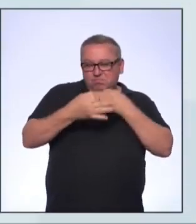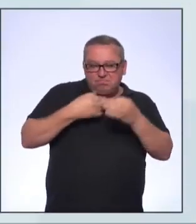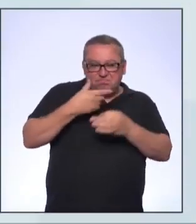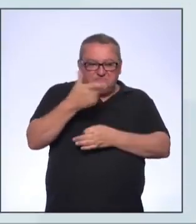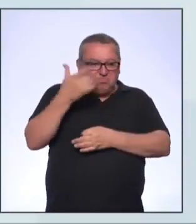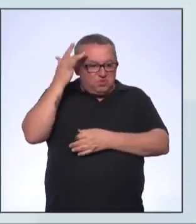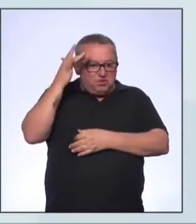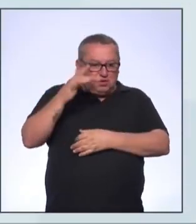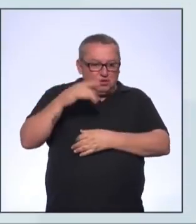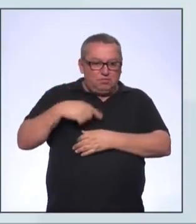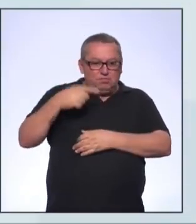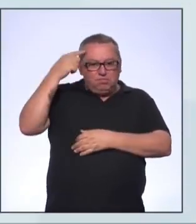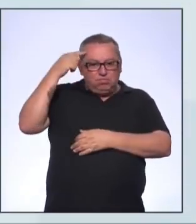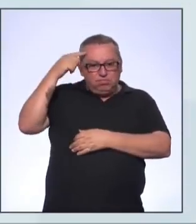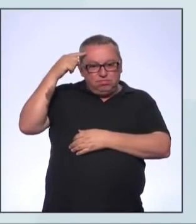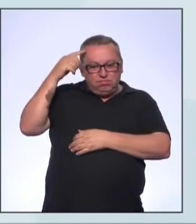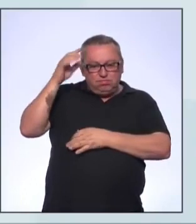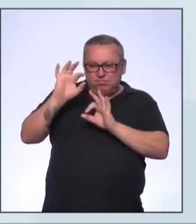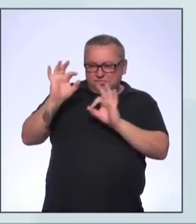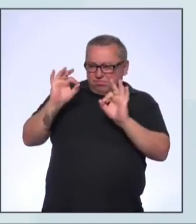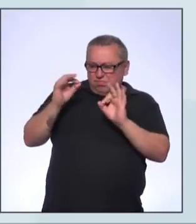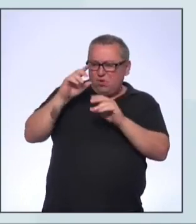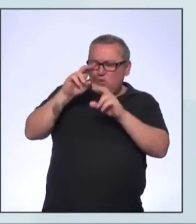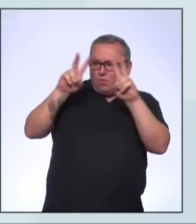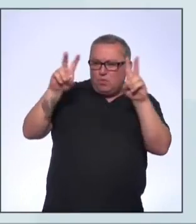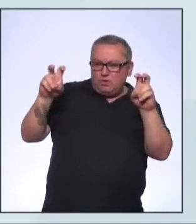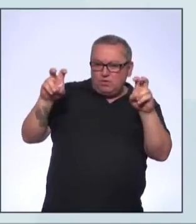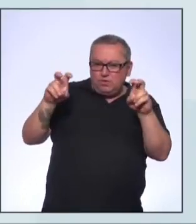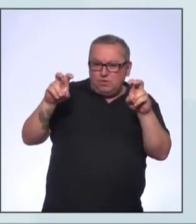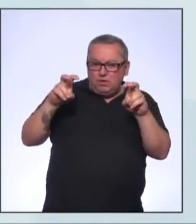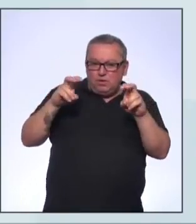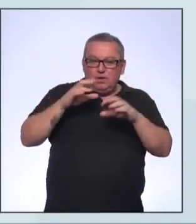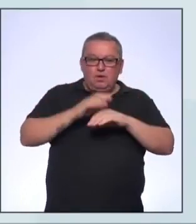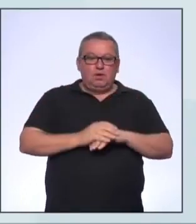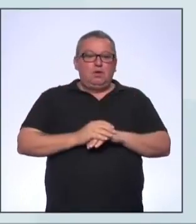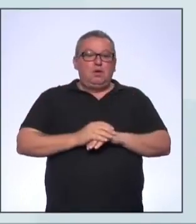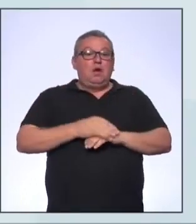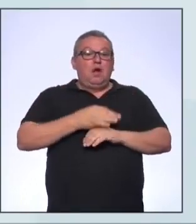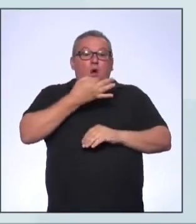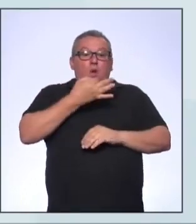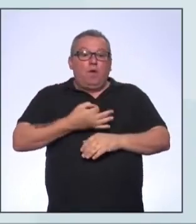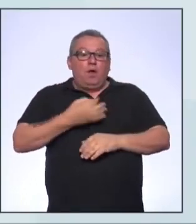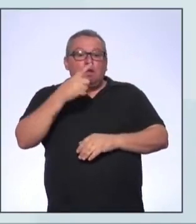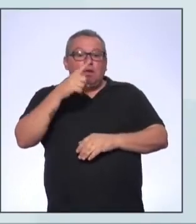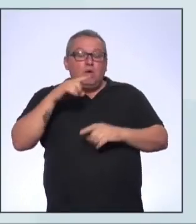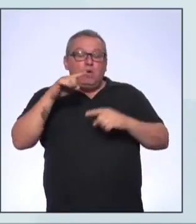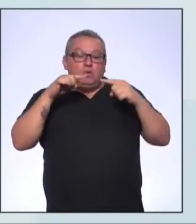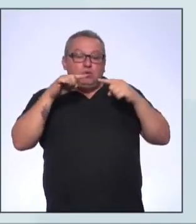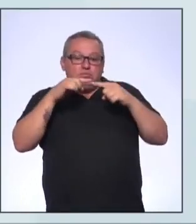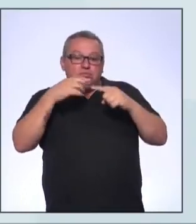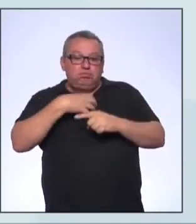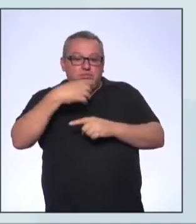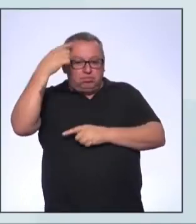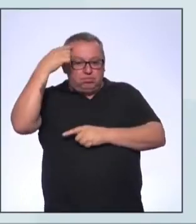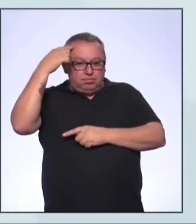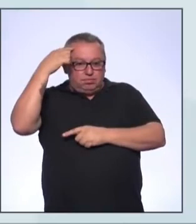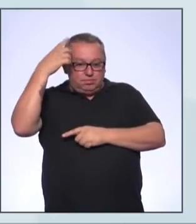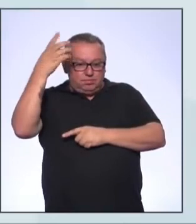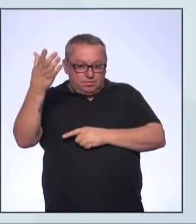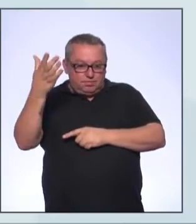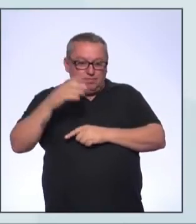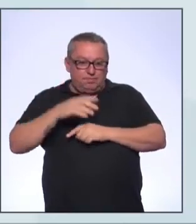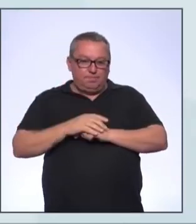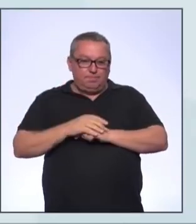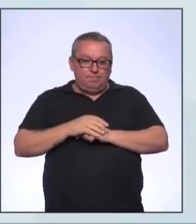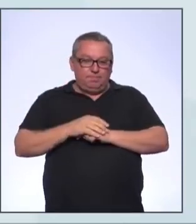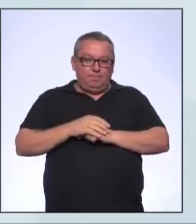nenhum pensamento ou julgamento sobre o assunto. A opinião é o seu ponto de vista, sua maneira de pensar, de ver e de julgar.